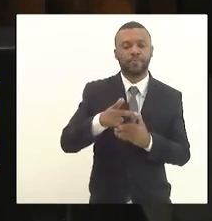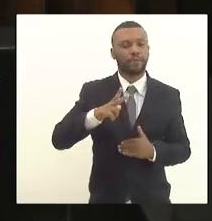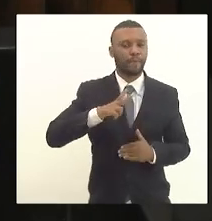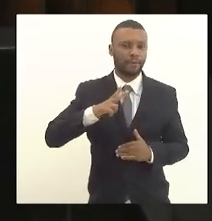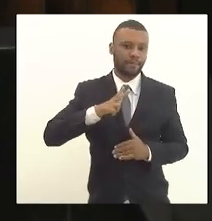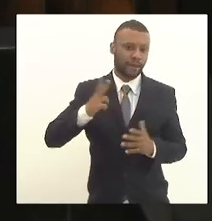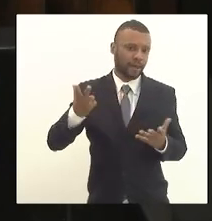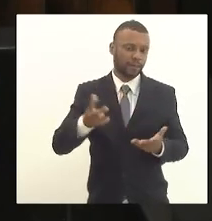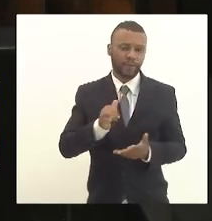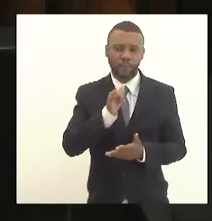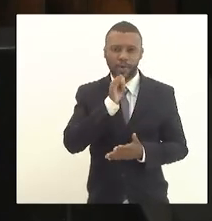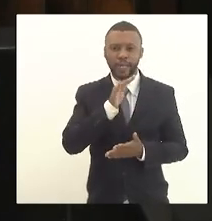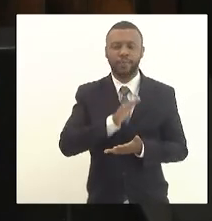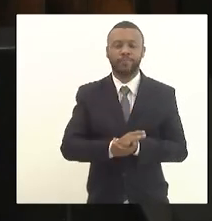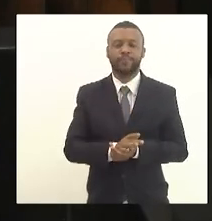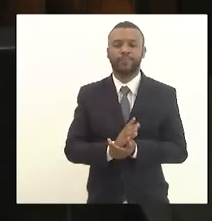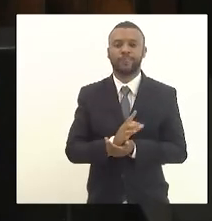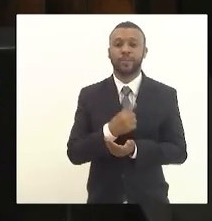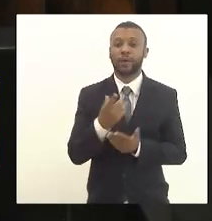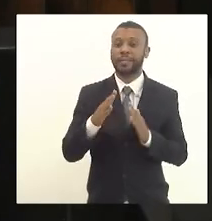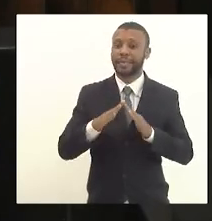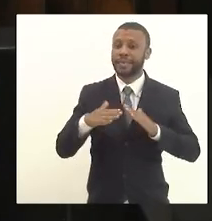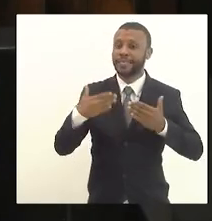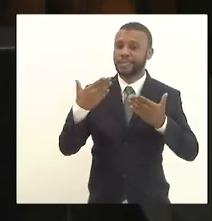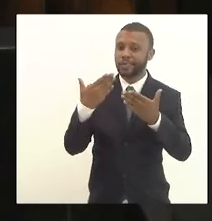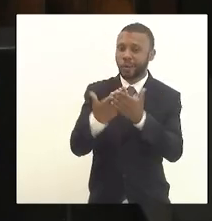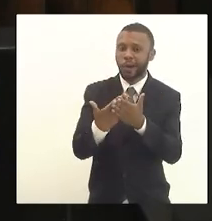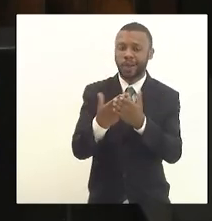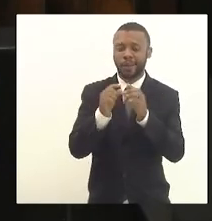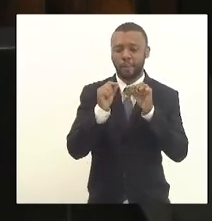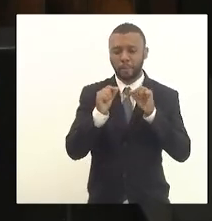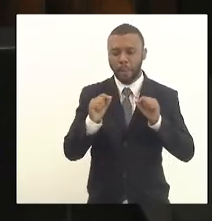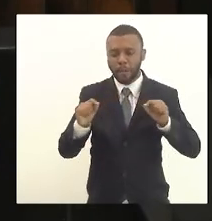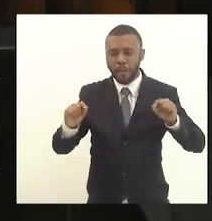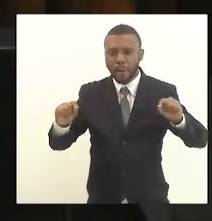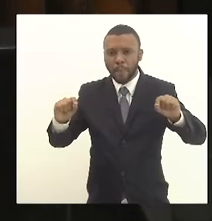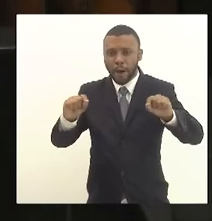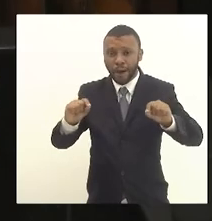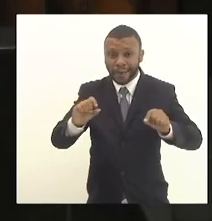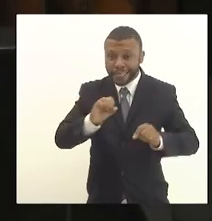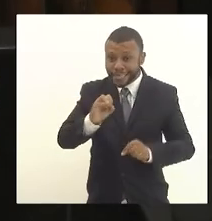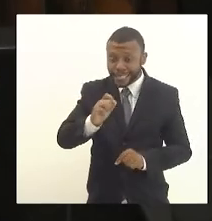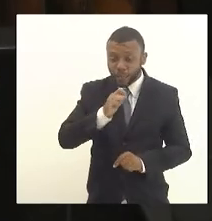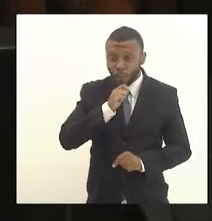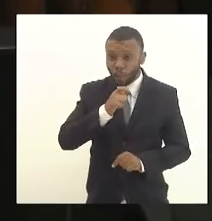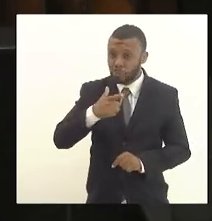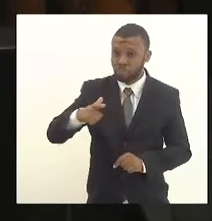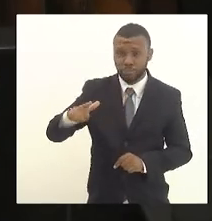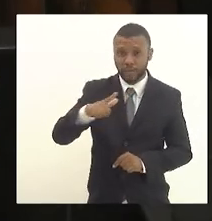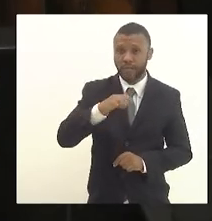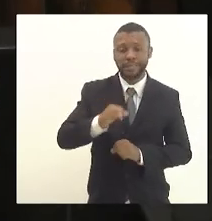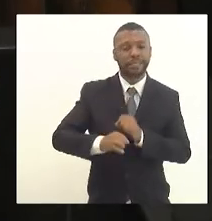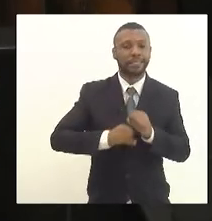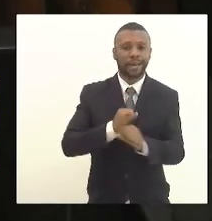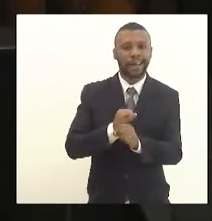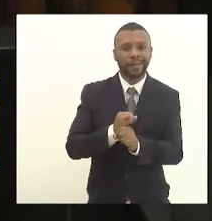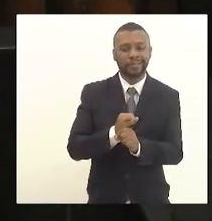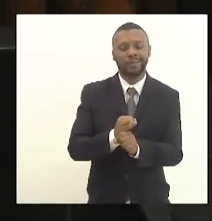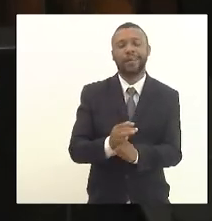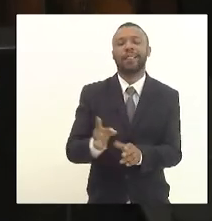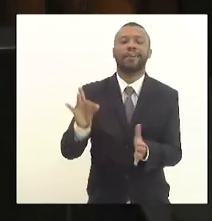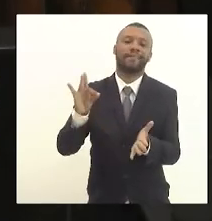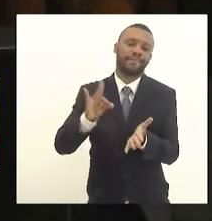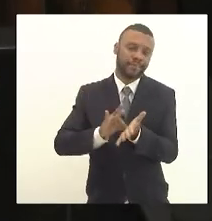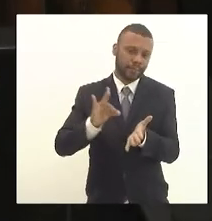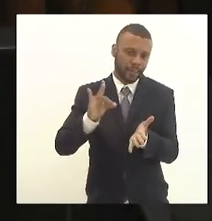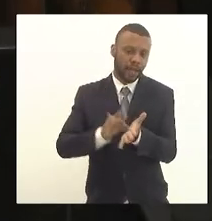assim, a nossa rede de escolas não está conectada, é verdade.